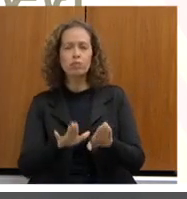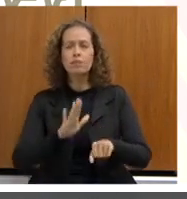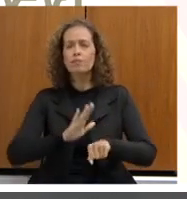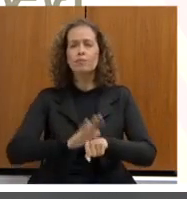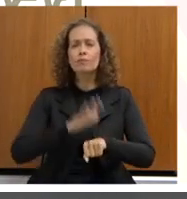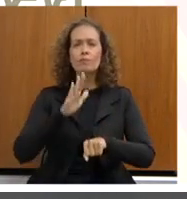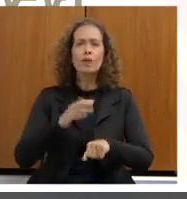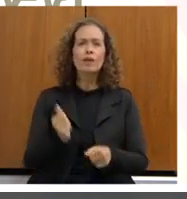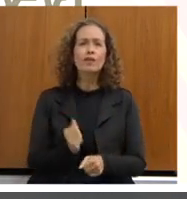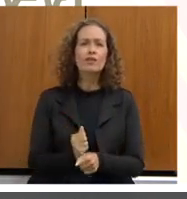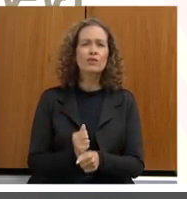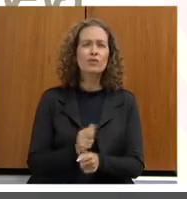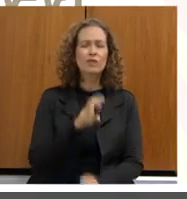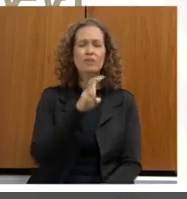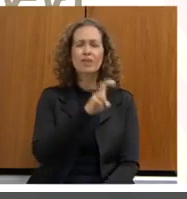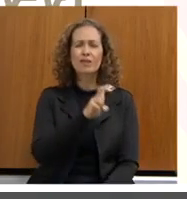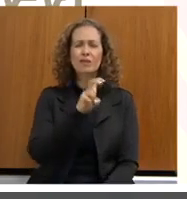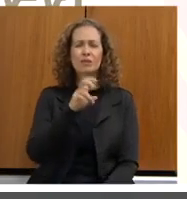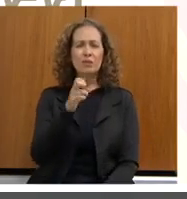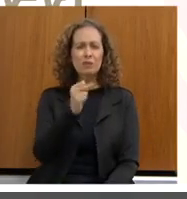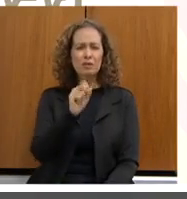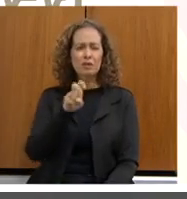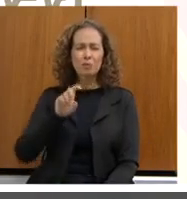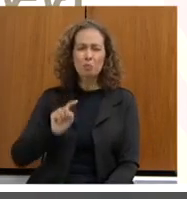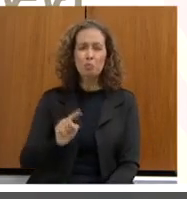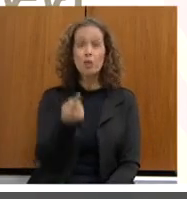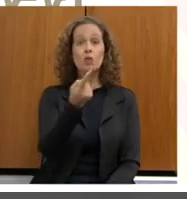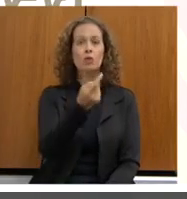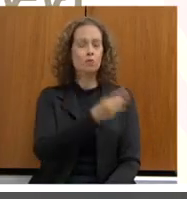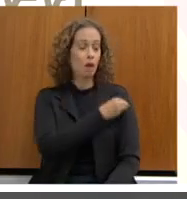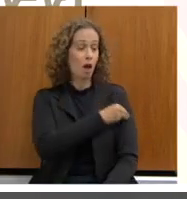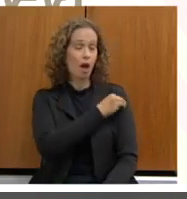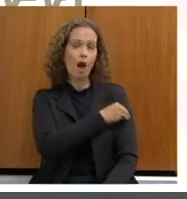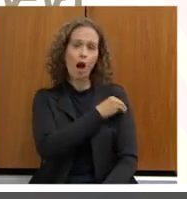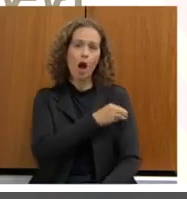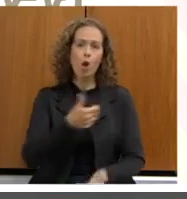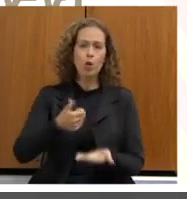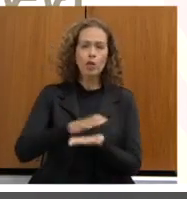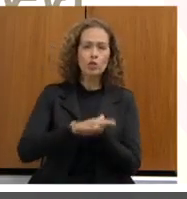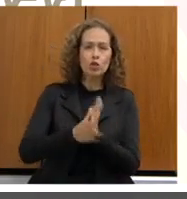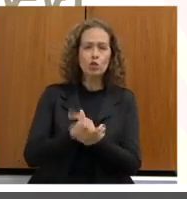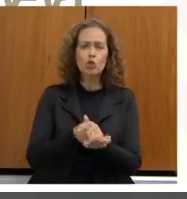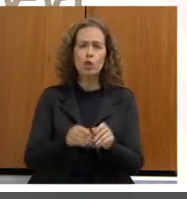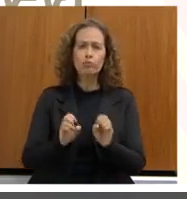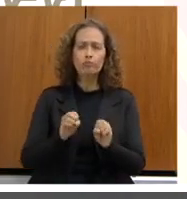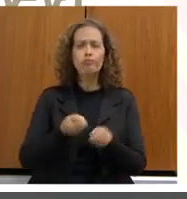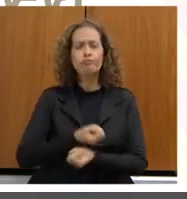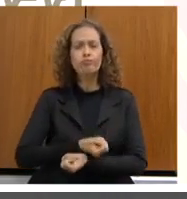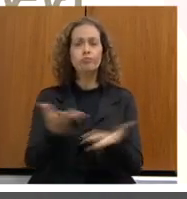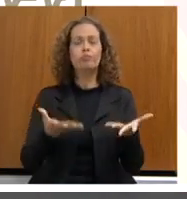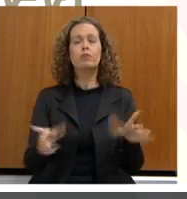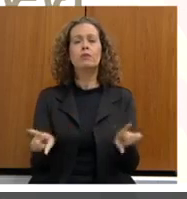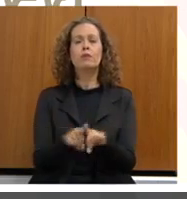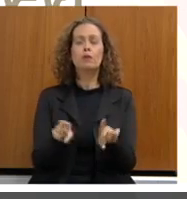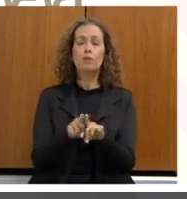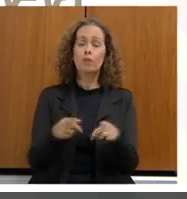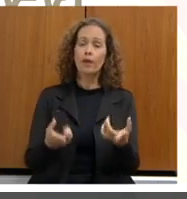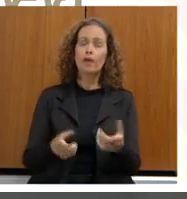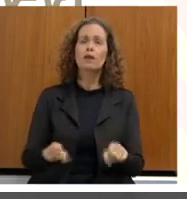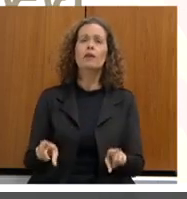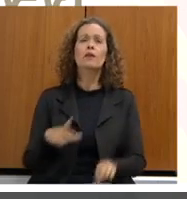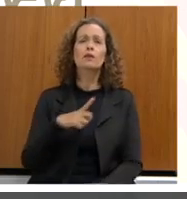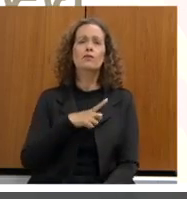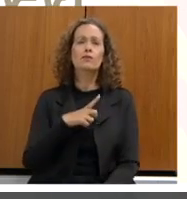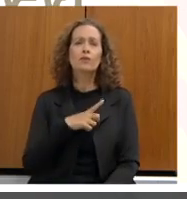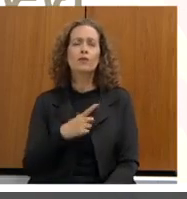mil unidades de álcool é distribuídas e cem porcento nosso efetivo estar atendido Além disso tivemos